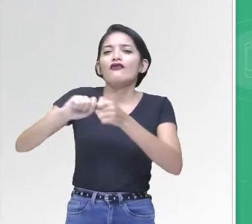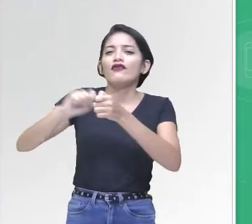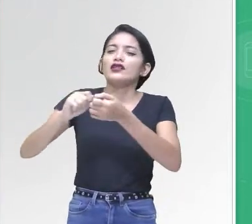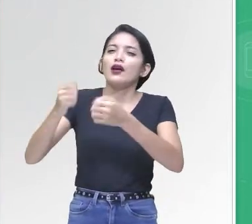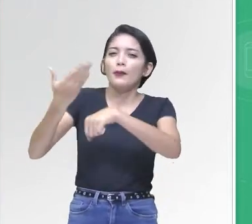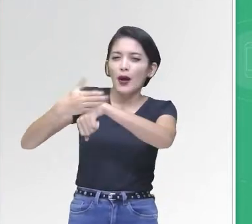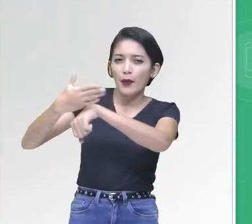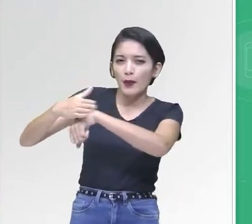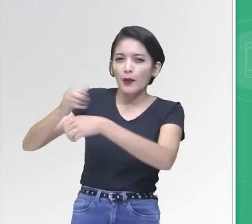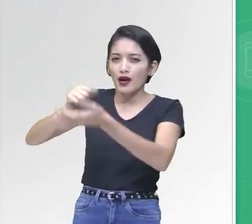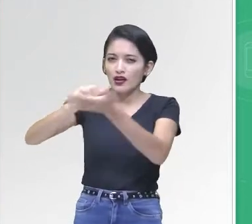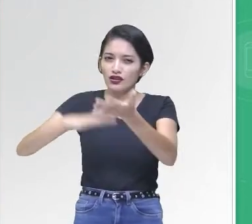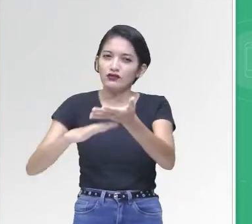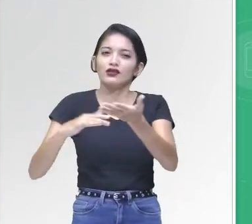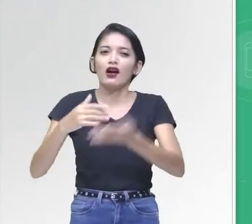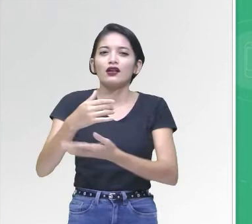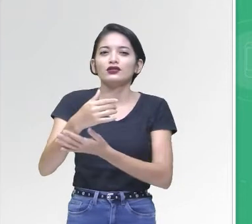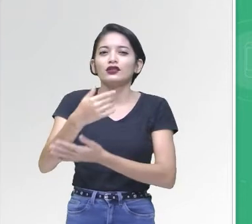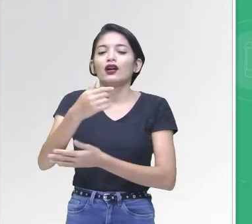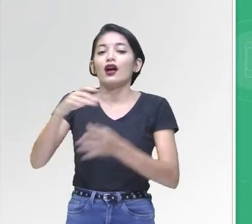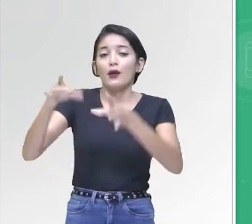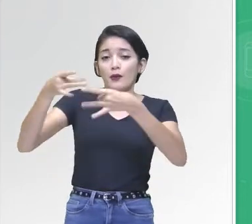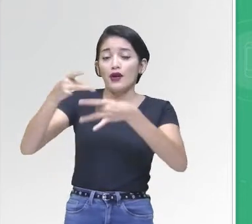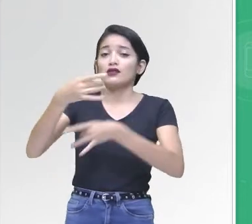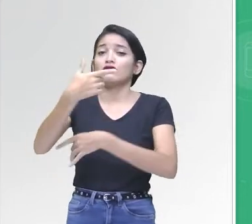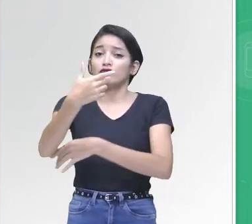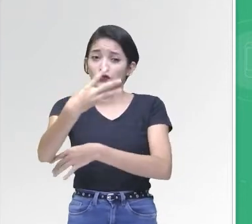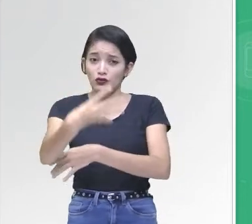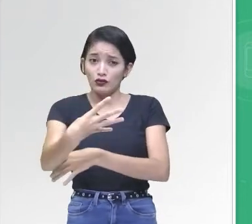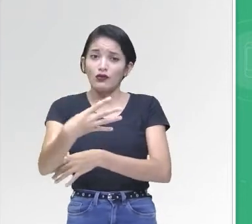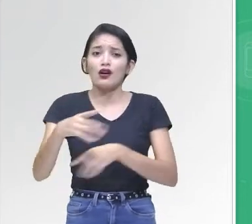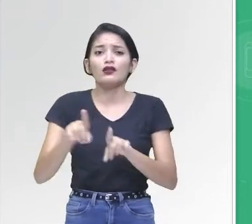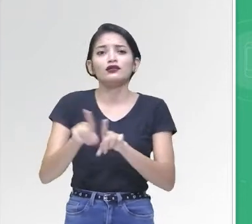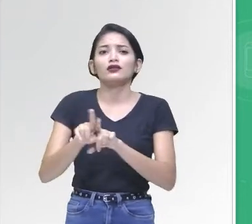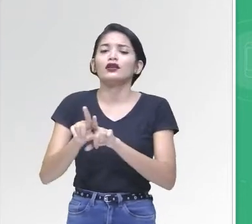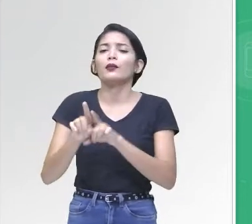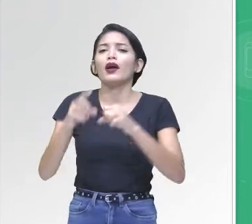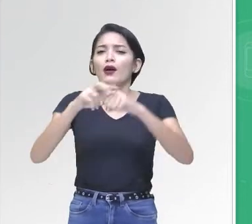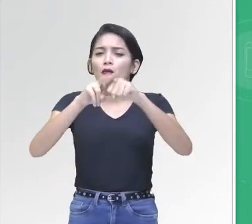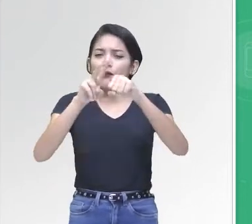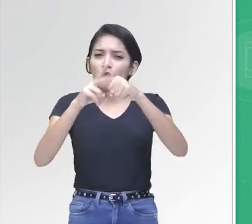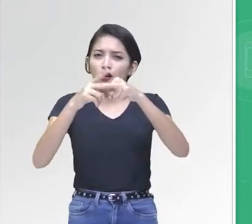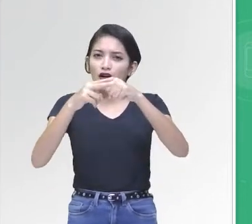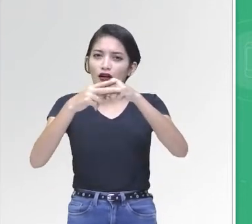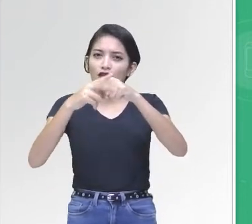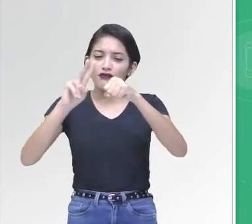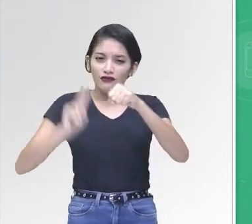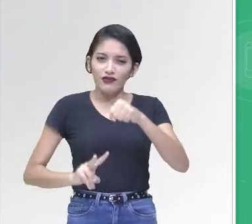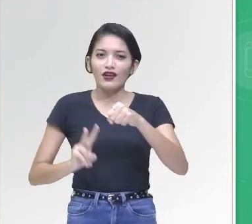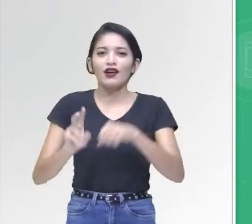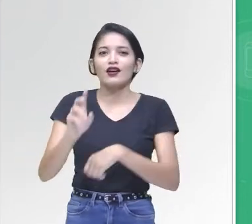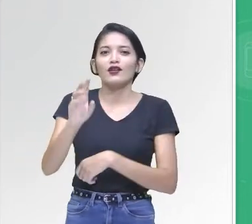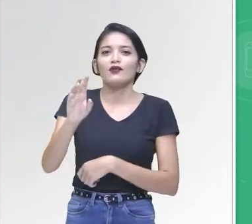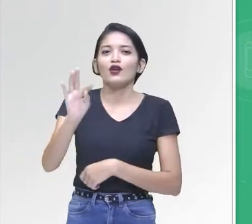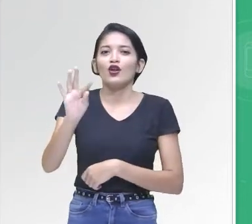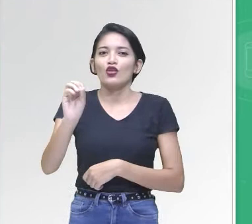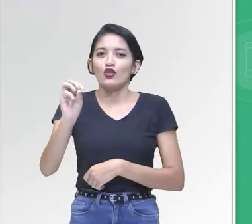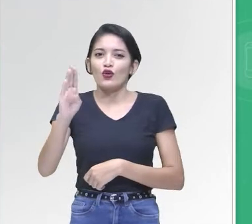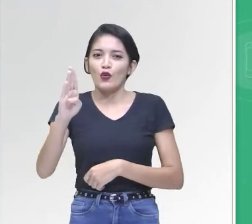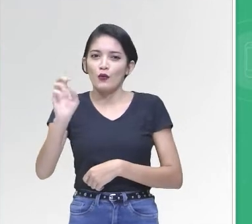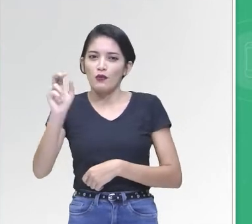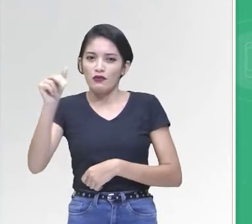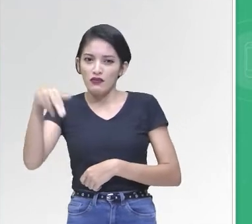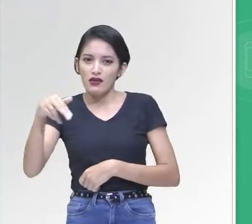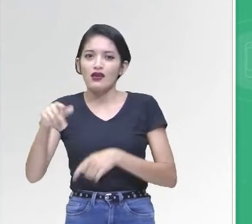página 24, conjugar el verbo to be en presente de negativo y de geografía, dibujar